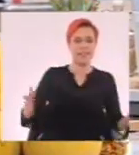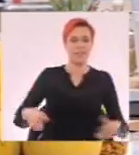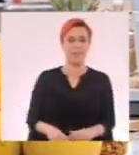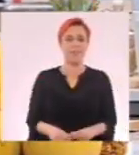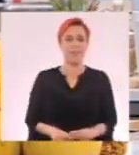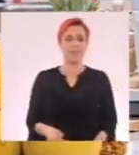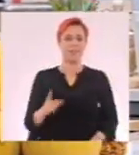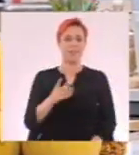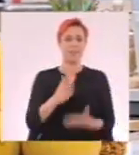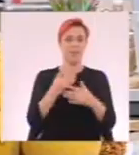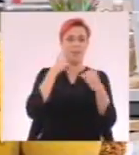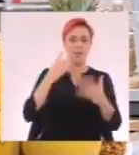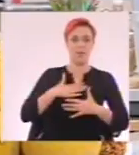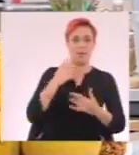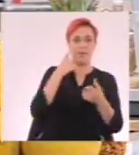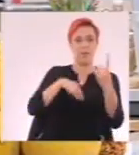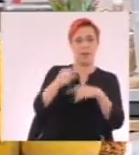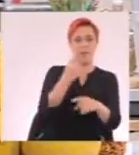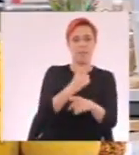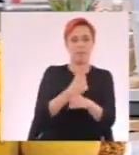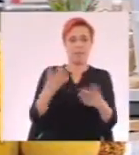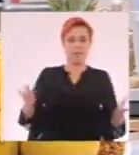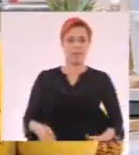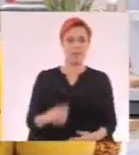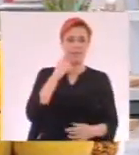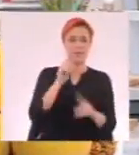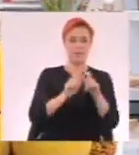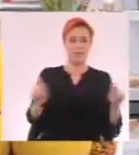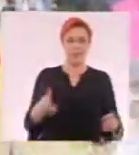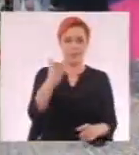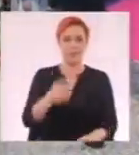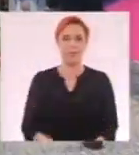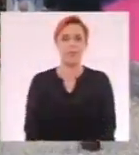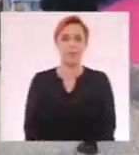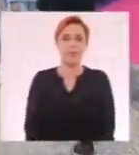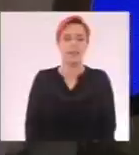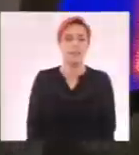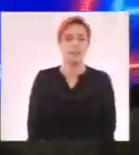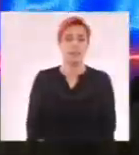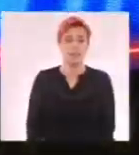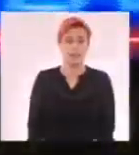que não foi só para mostrar, foi para lhe mostrar assim também. Veja só. Vamos ver.